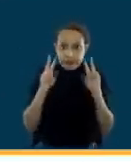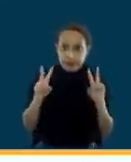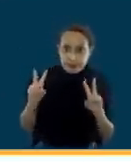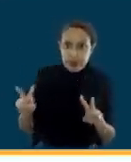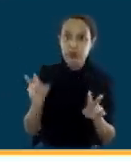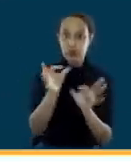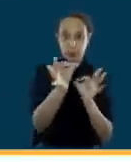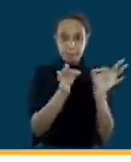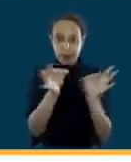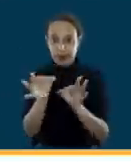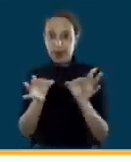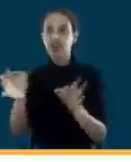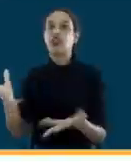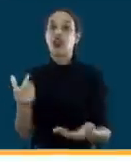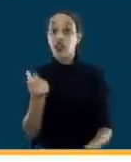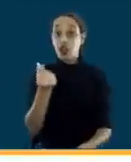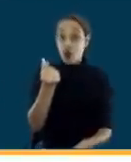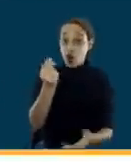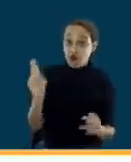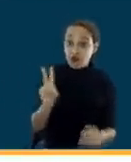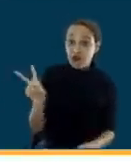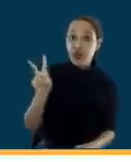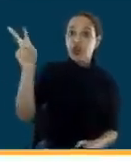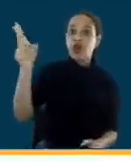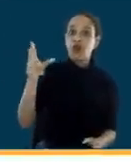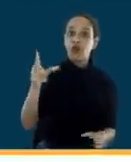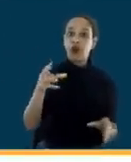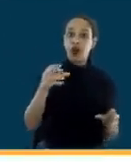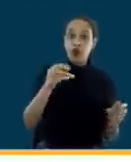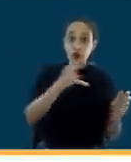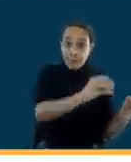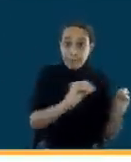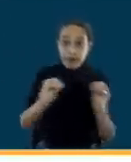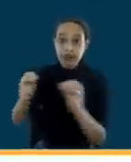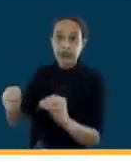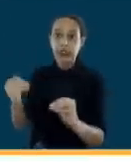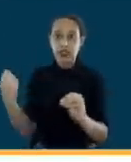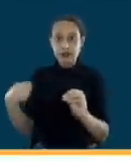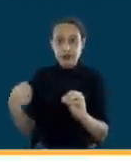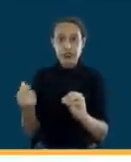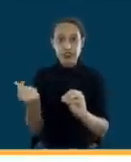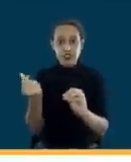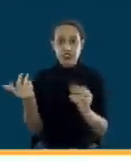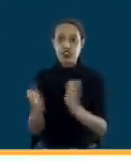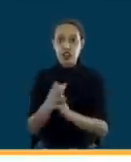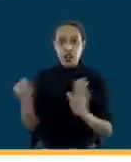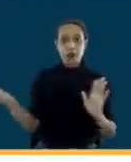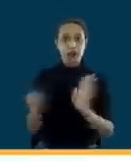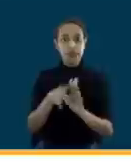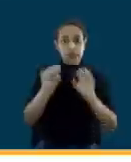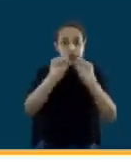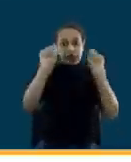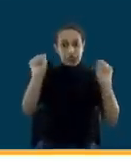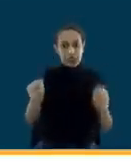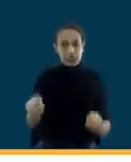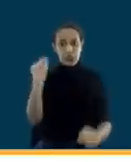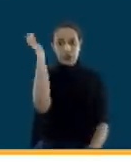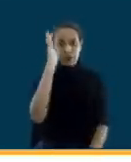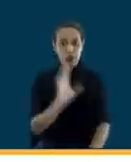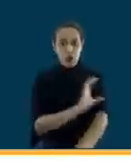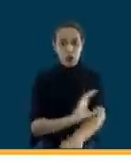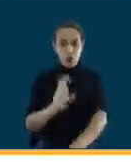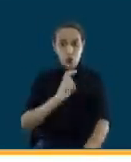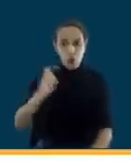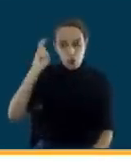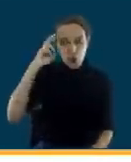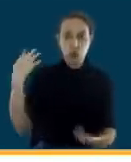a um orçamento, a uma transferência do governo federal, a fazer parte de um sistema nacional de cultura, de um sistema estadual